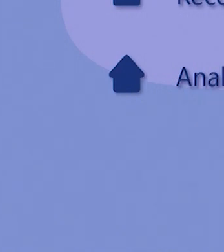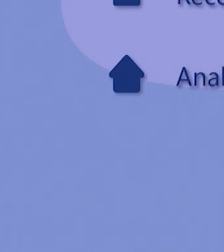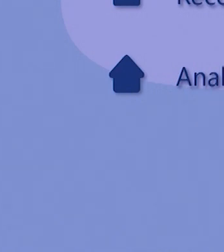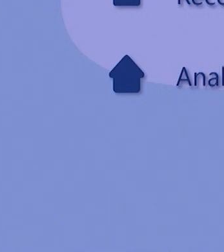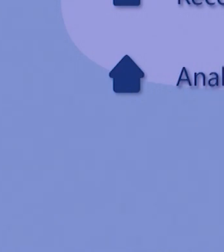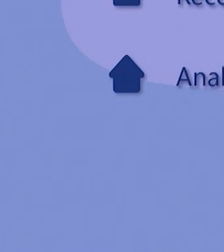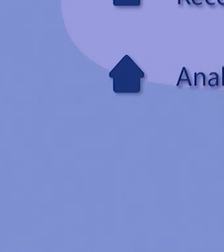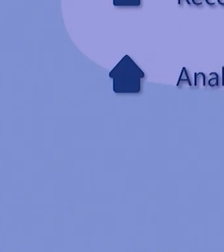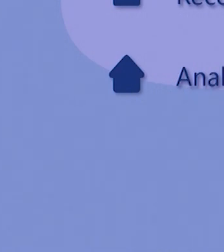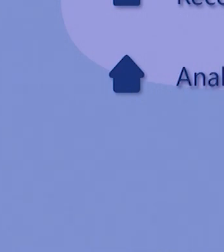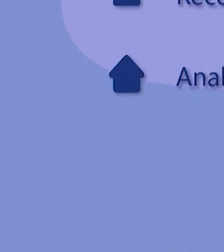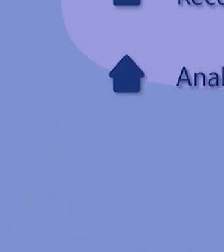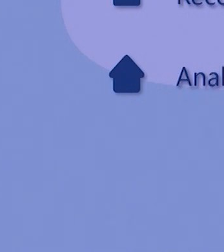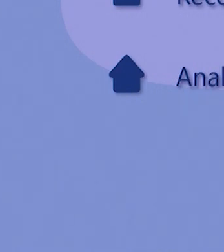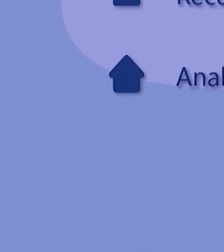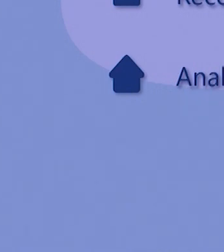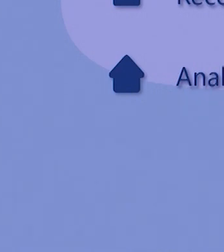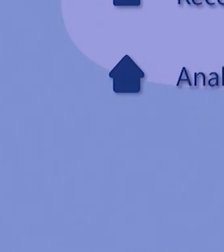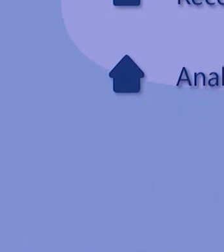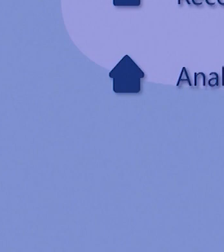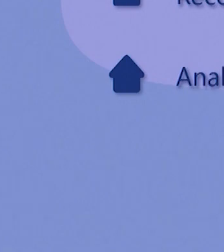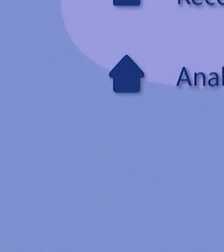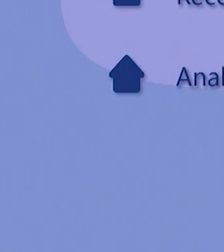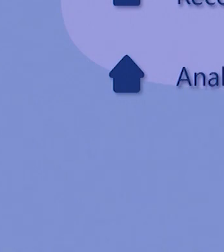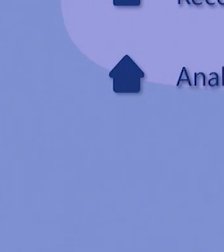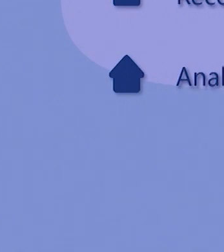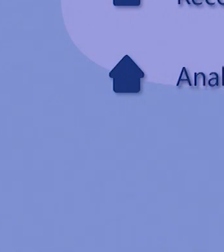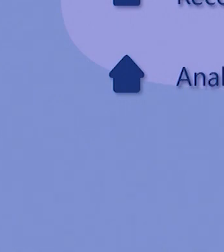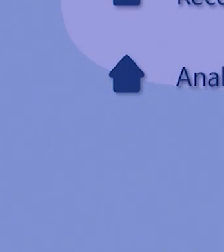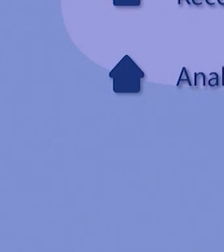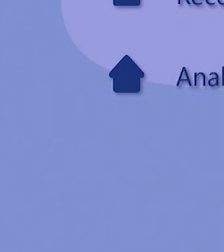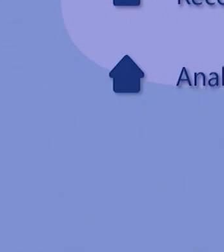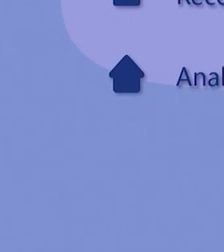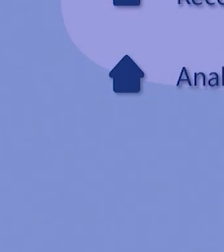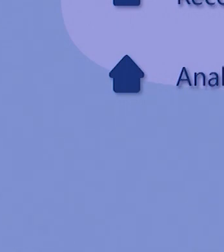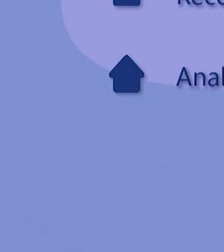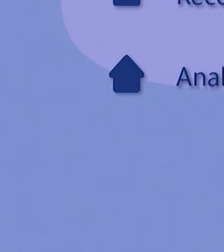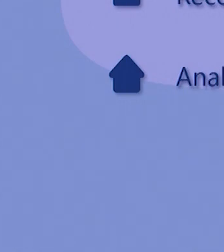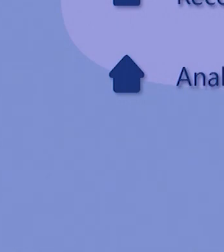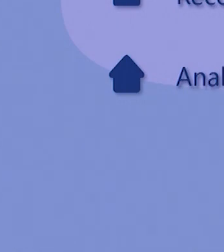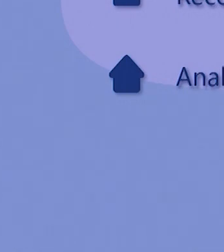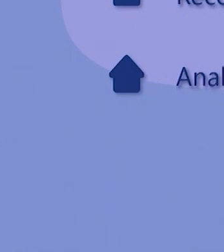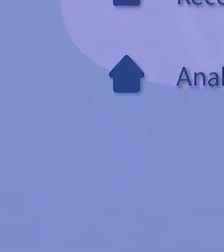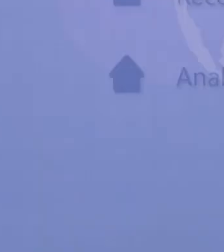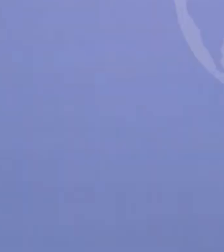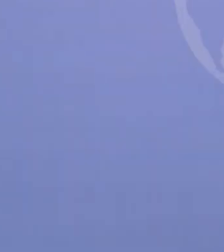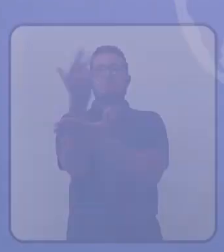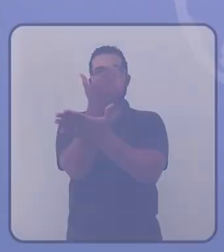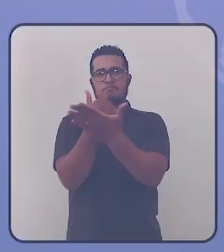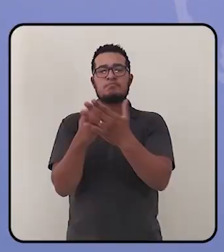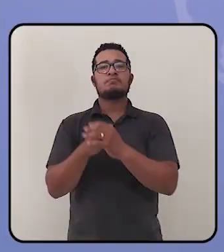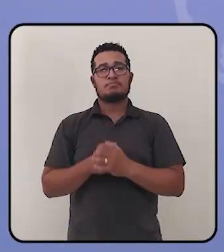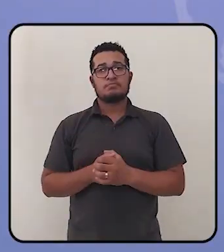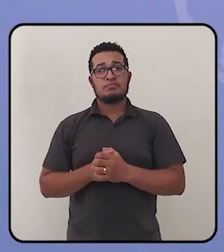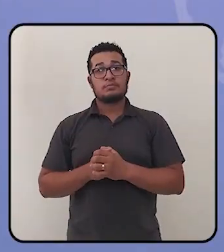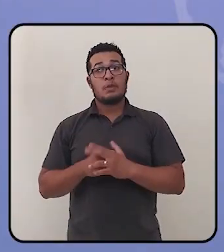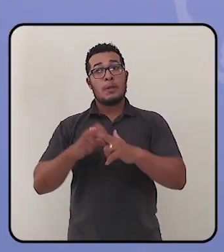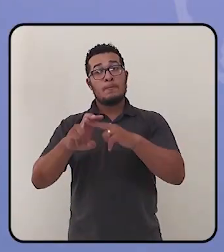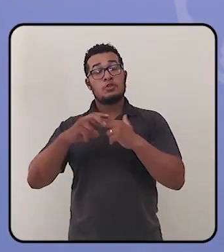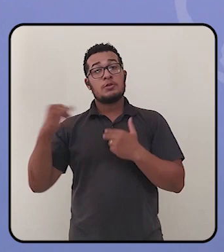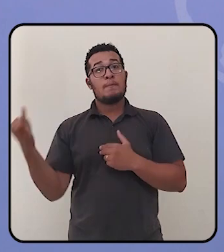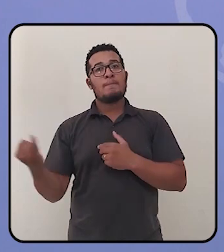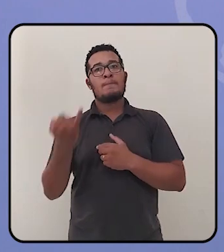e iremos analisar as principais obras pintores e escritores renascentistas então muito